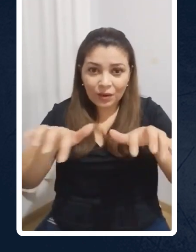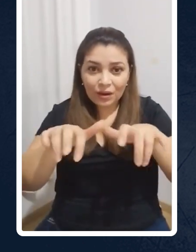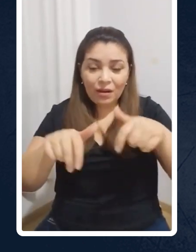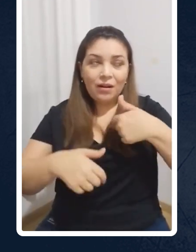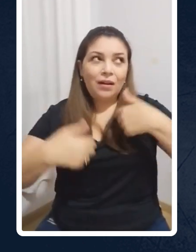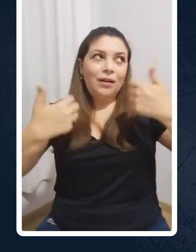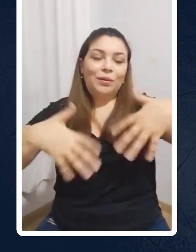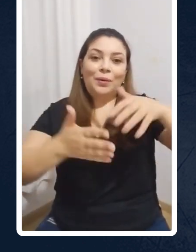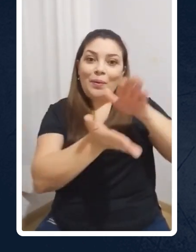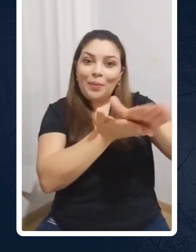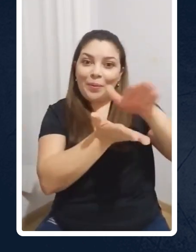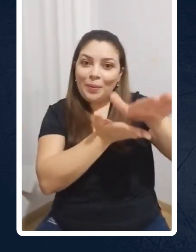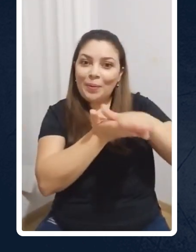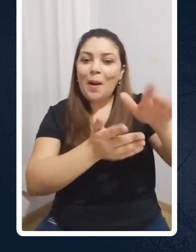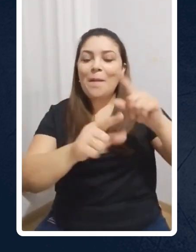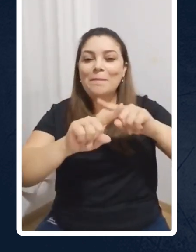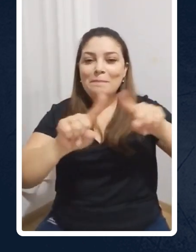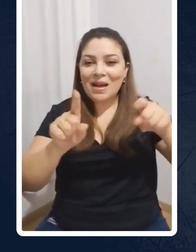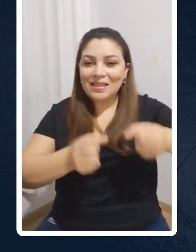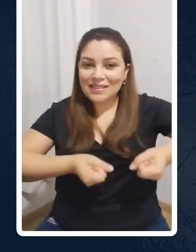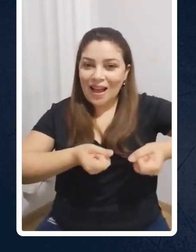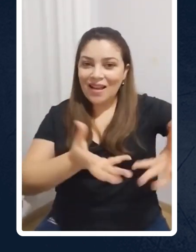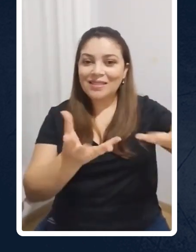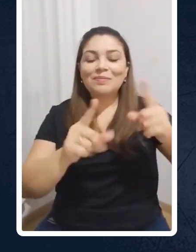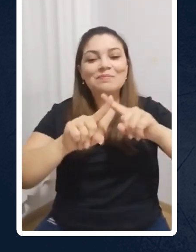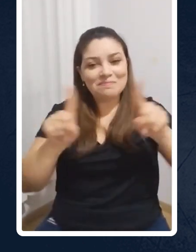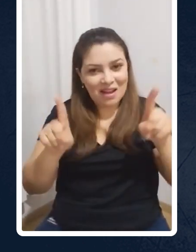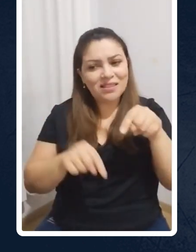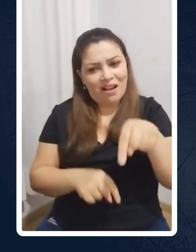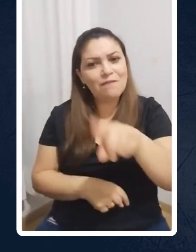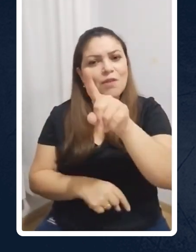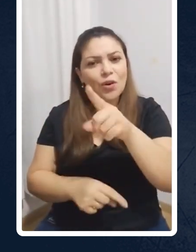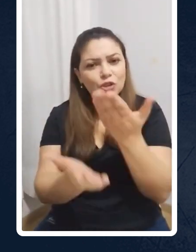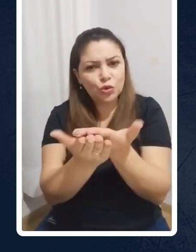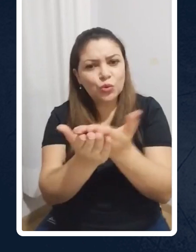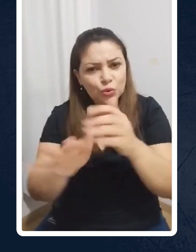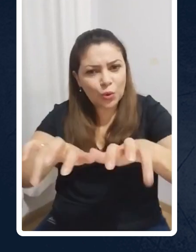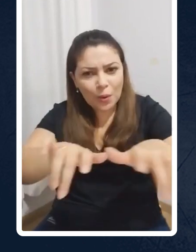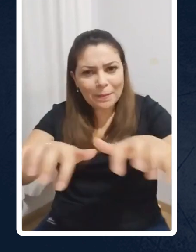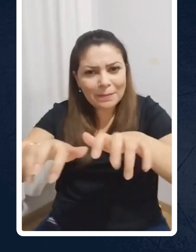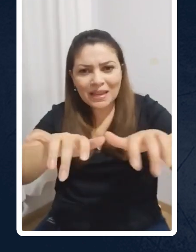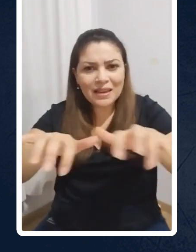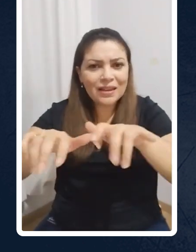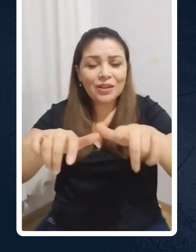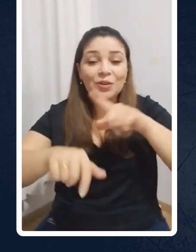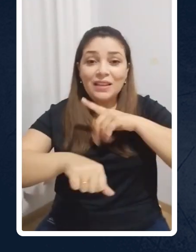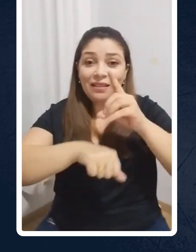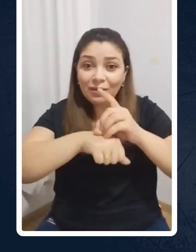ela é uma grande pianista, a ponto de ter doutorado na USP.